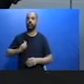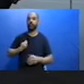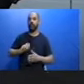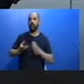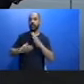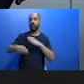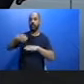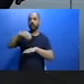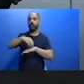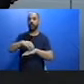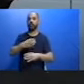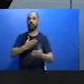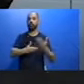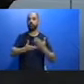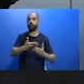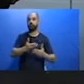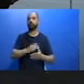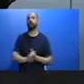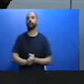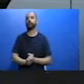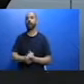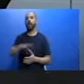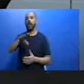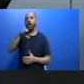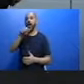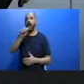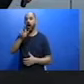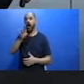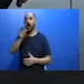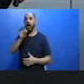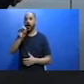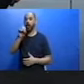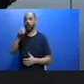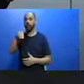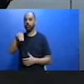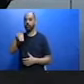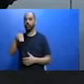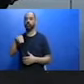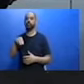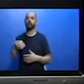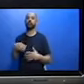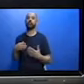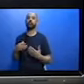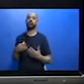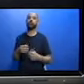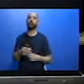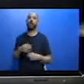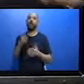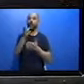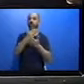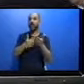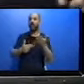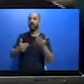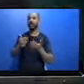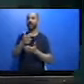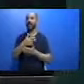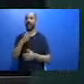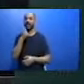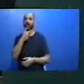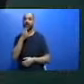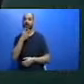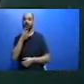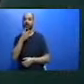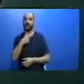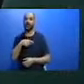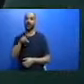vivem e cartoon cartoon é um nome de um tipo de desenho humorístico então aqui a gente já